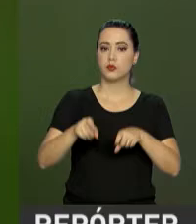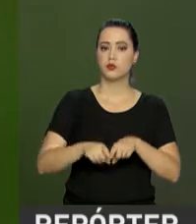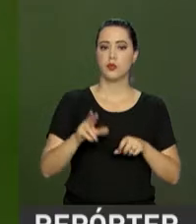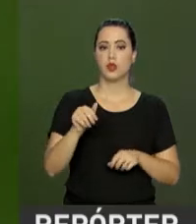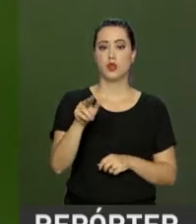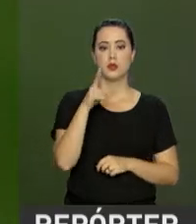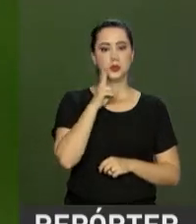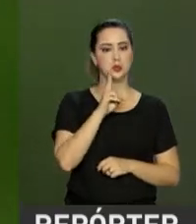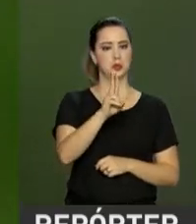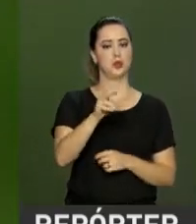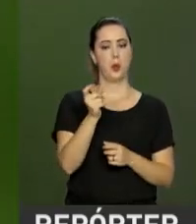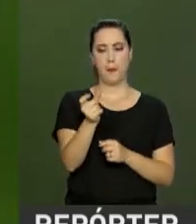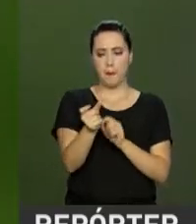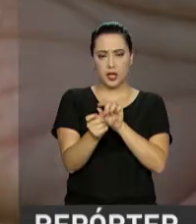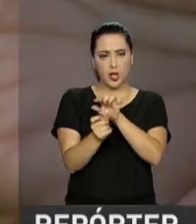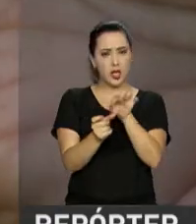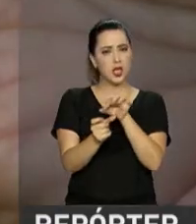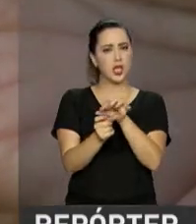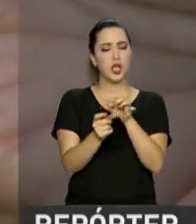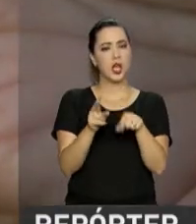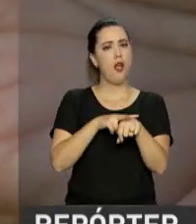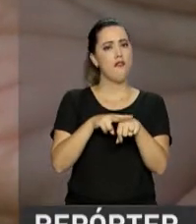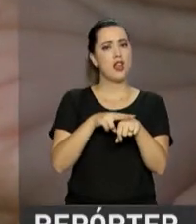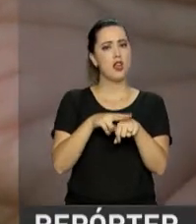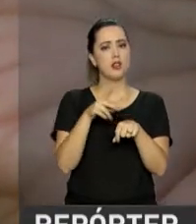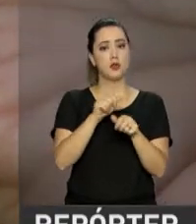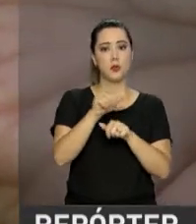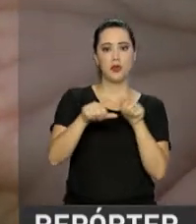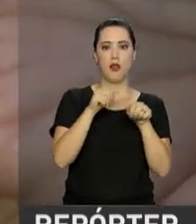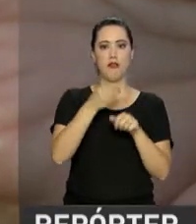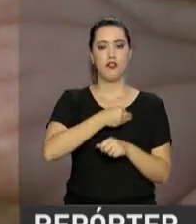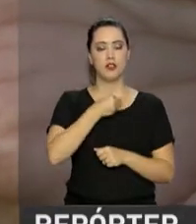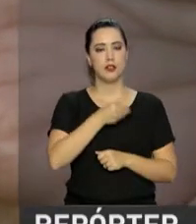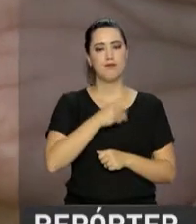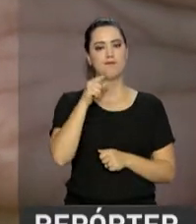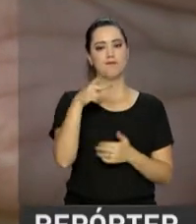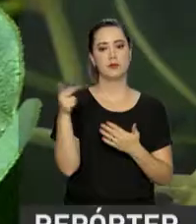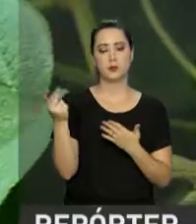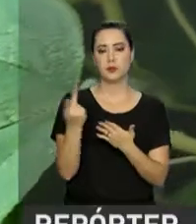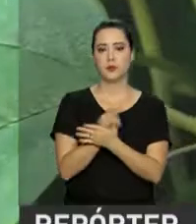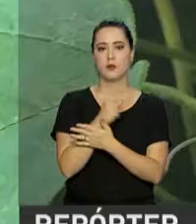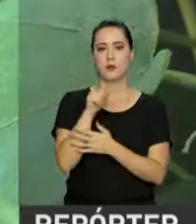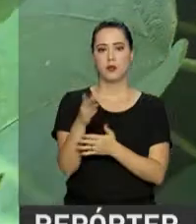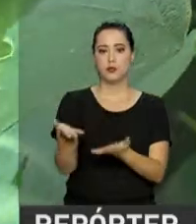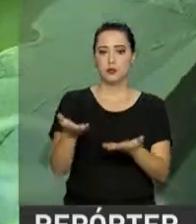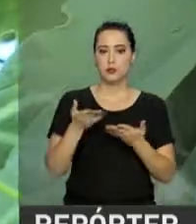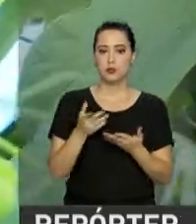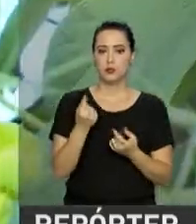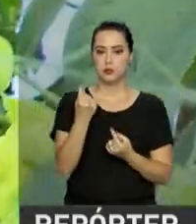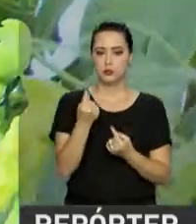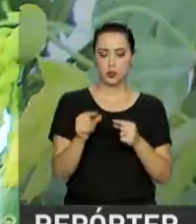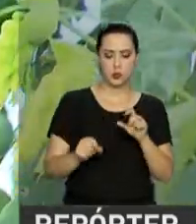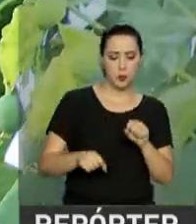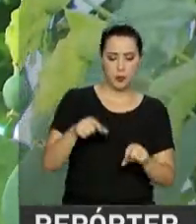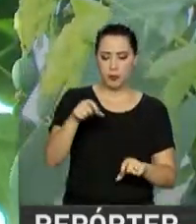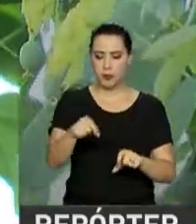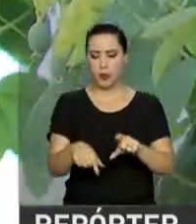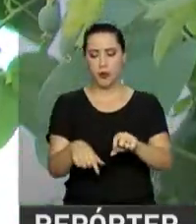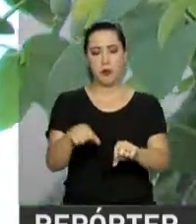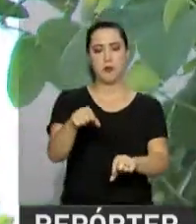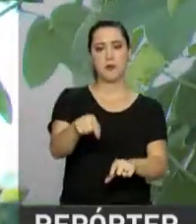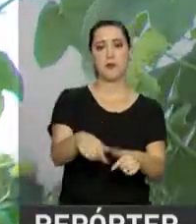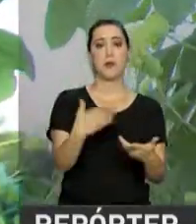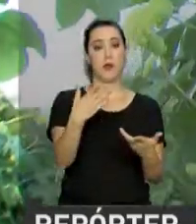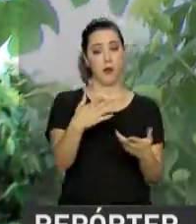fruta desde pequena e doce pudesse mudar sua vida foi o que aconteceu quando recebeu algumas mudas do maracujá